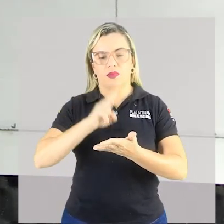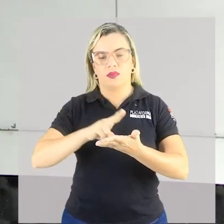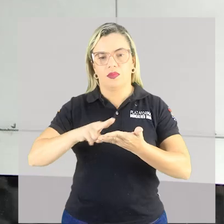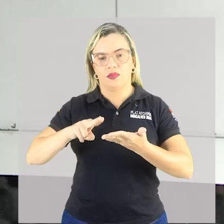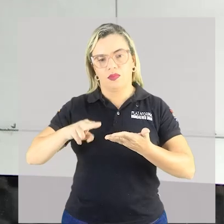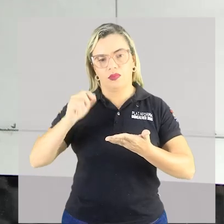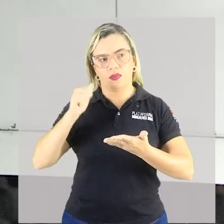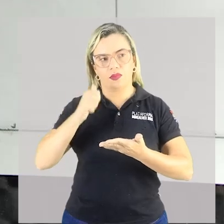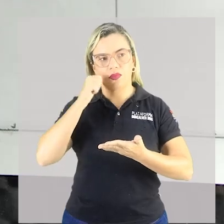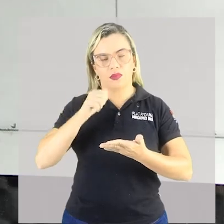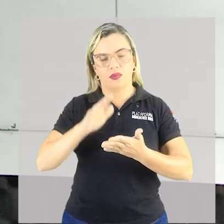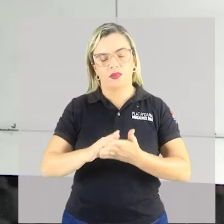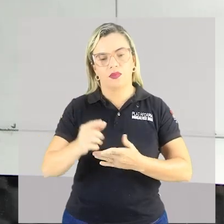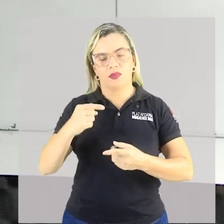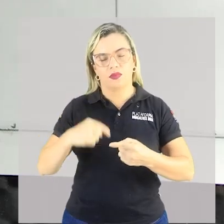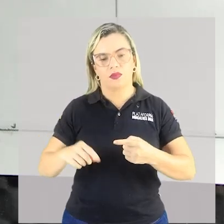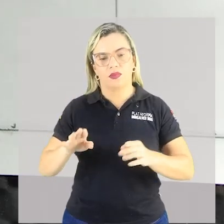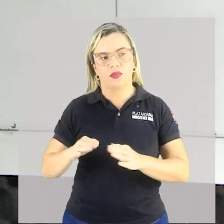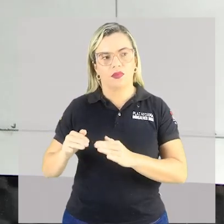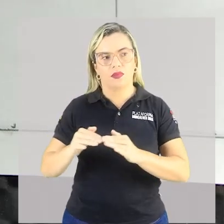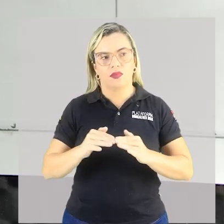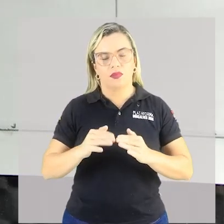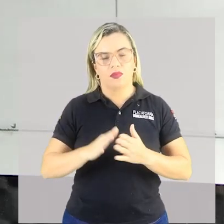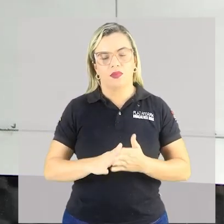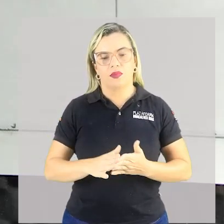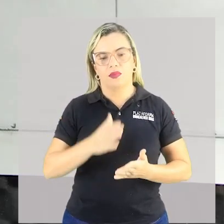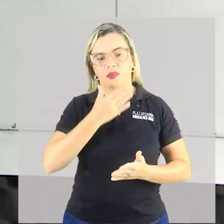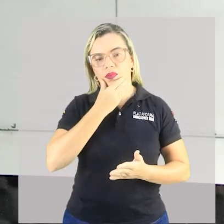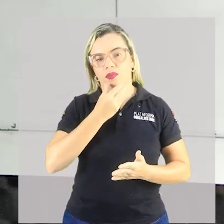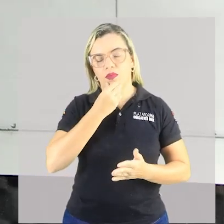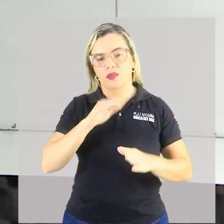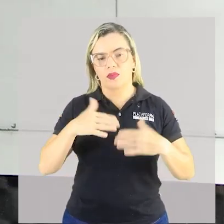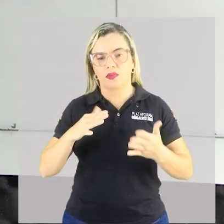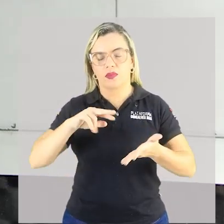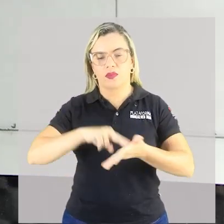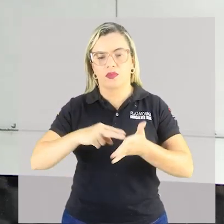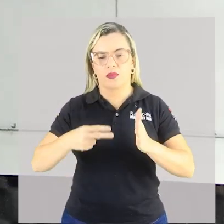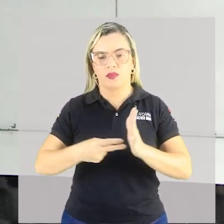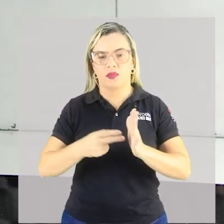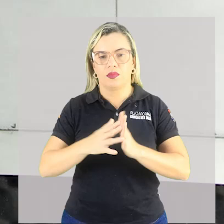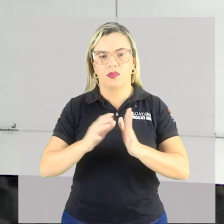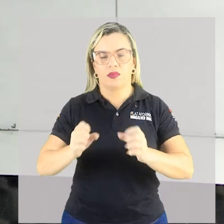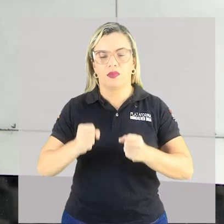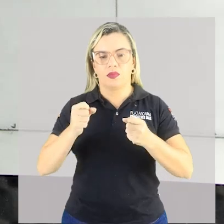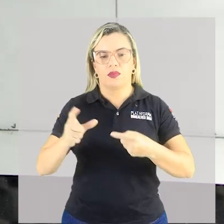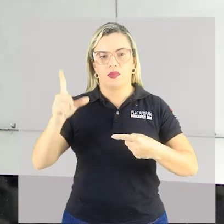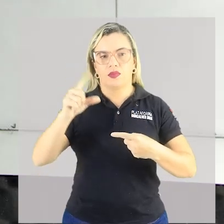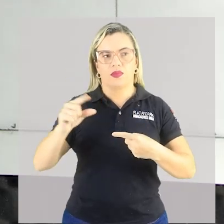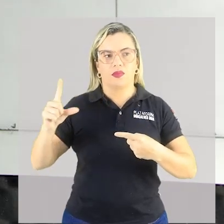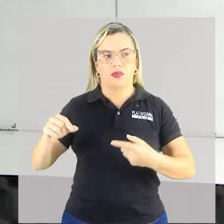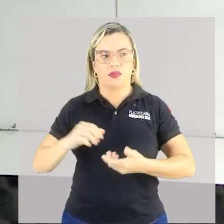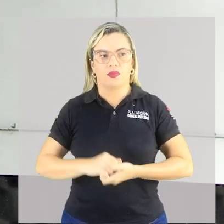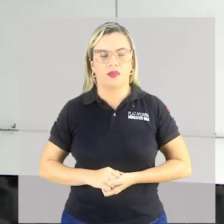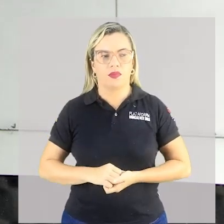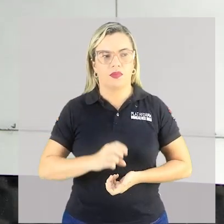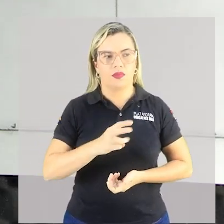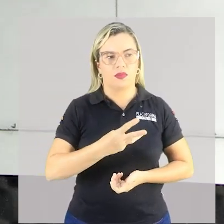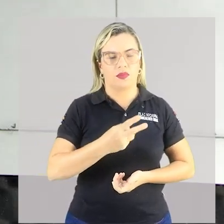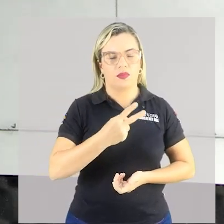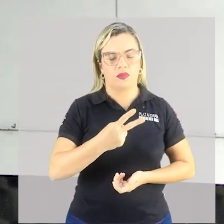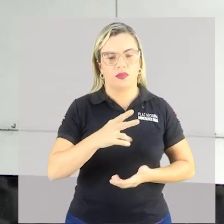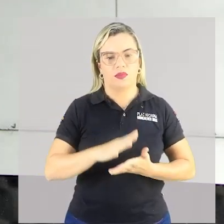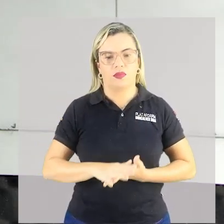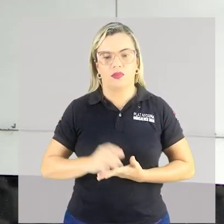dos homens, tá ok? Vamos lá. Turma, tem aqui algumas simplificações que a gente pode fazer antes, ó. 32 e